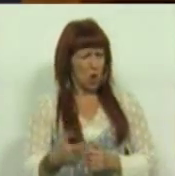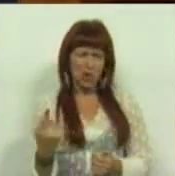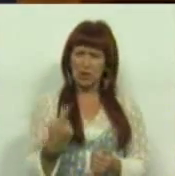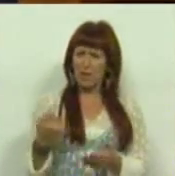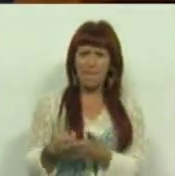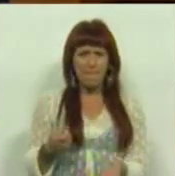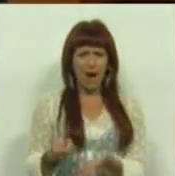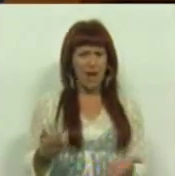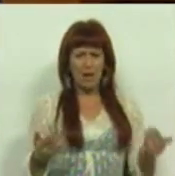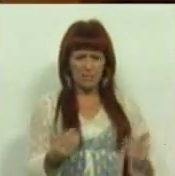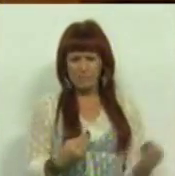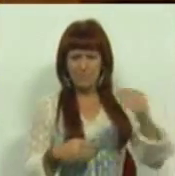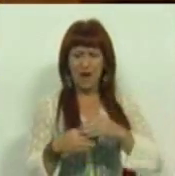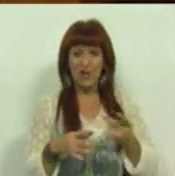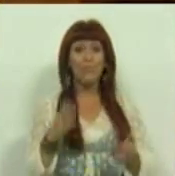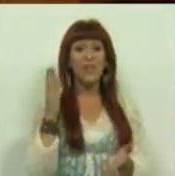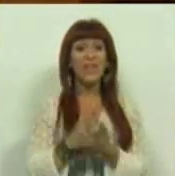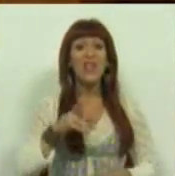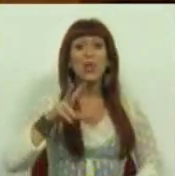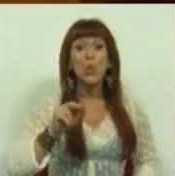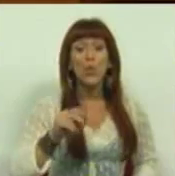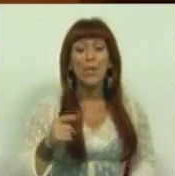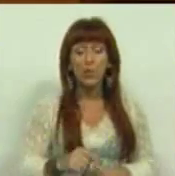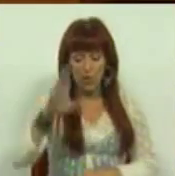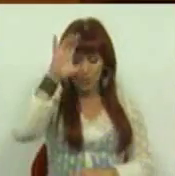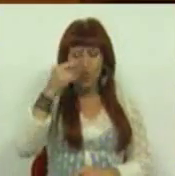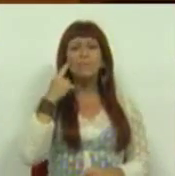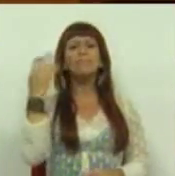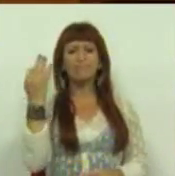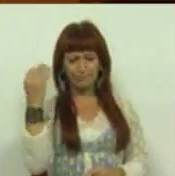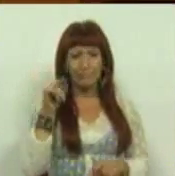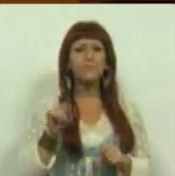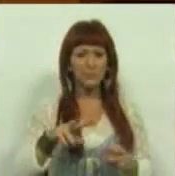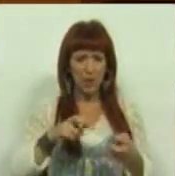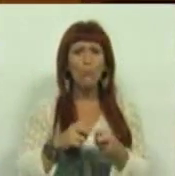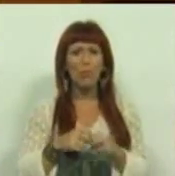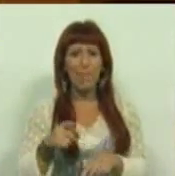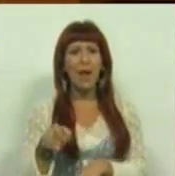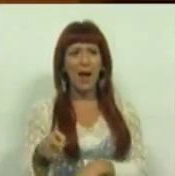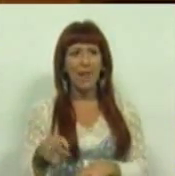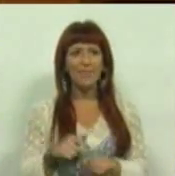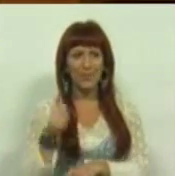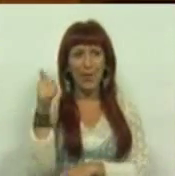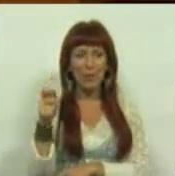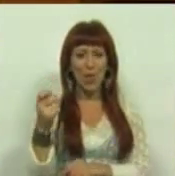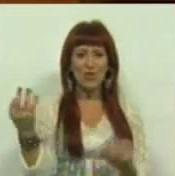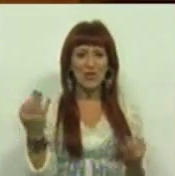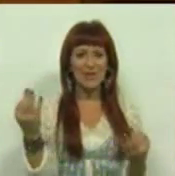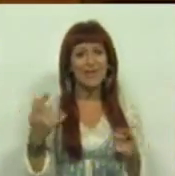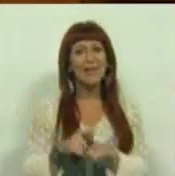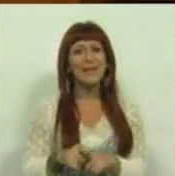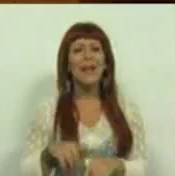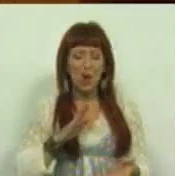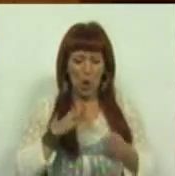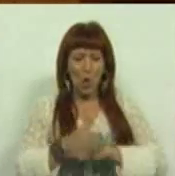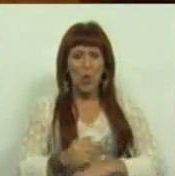que lhe competia. Desde novembro que o Governo conhece este problema. O Bloco de Esquerda, aliás,